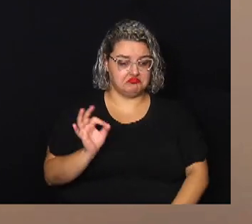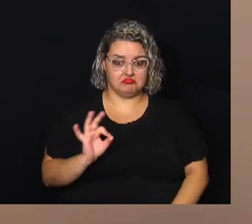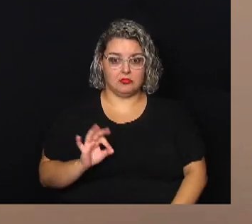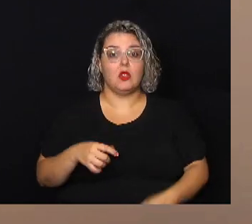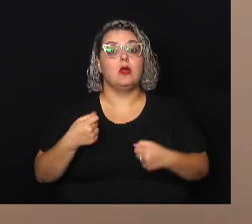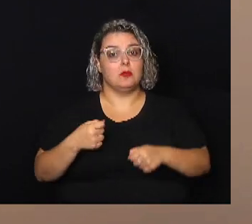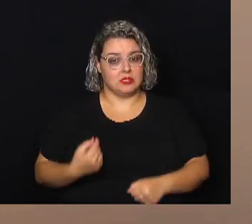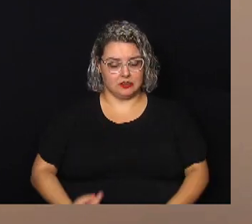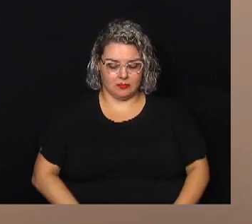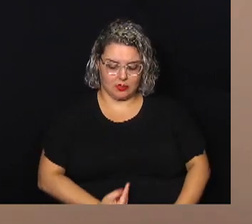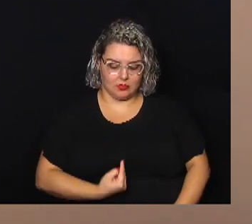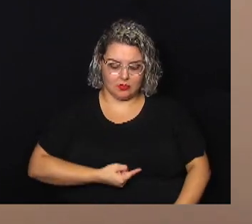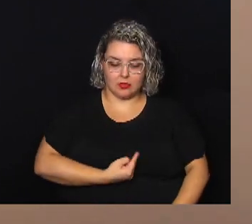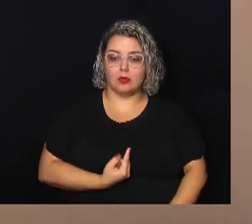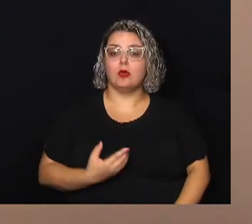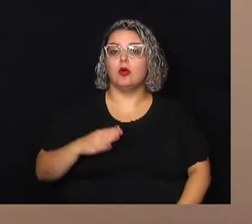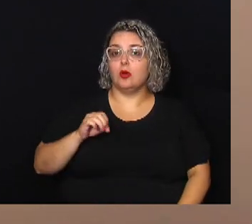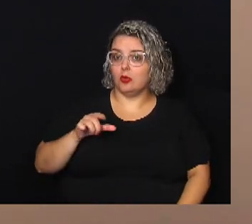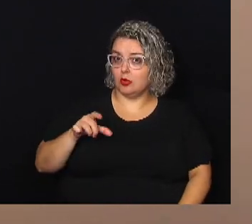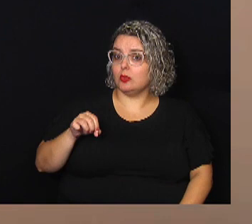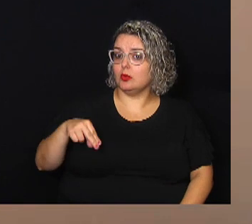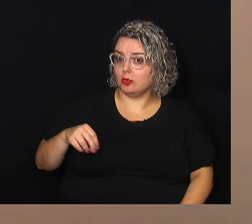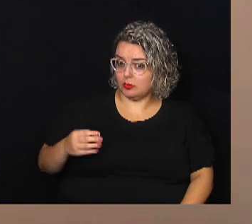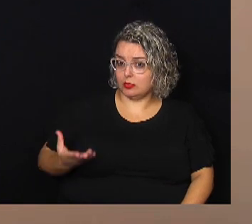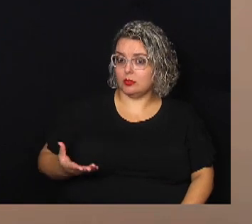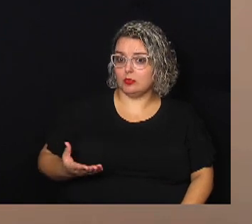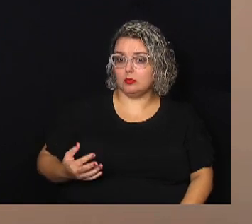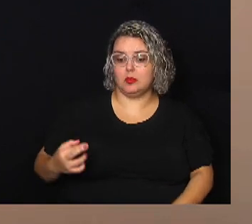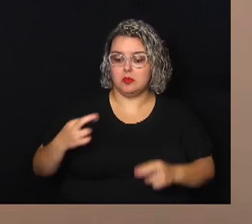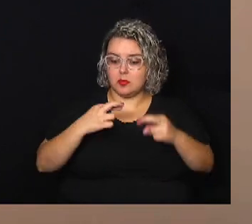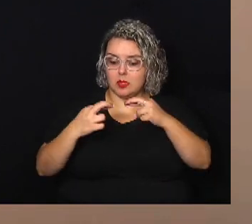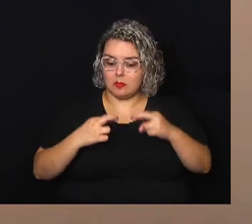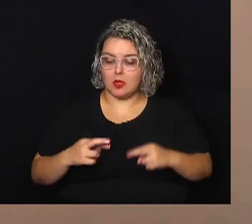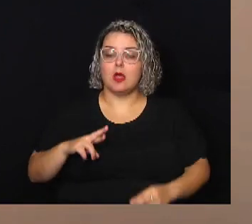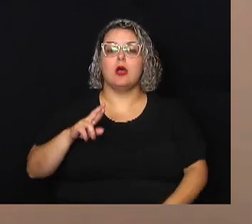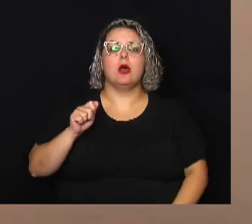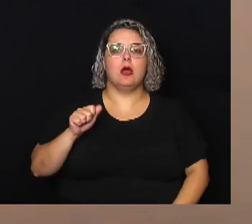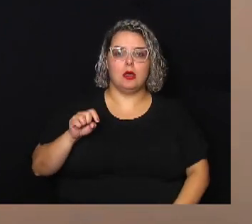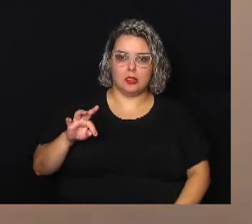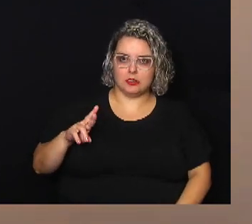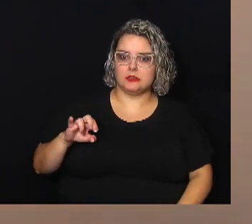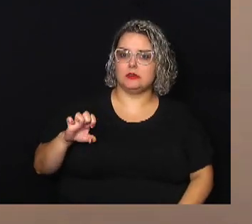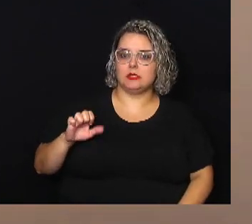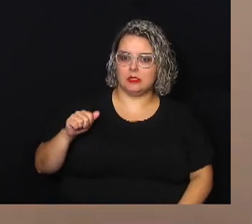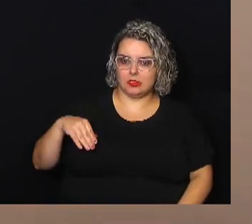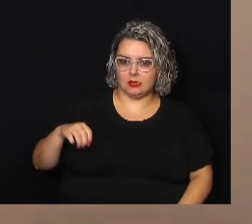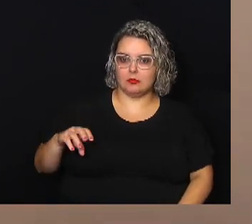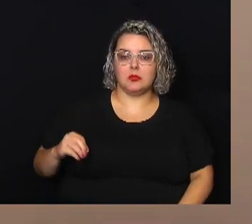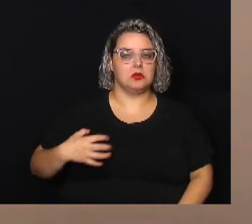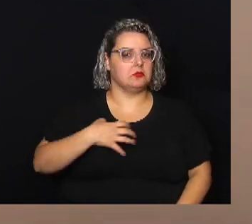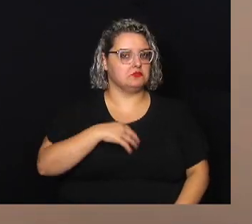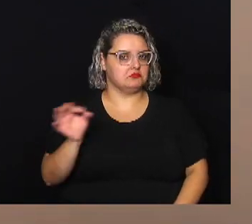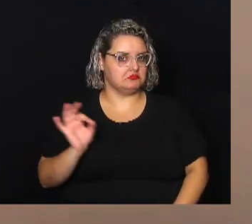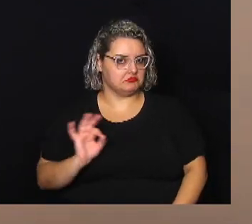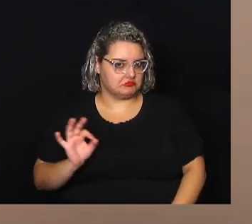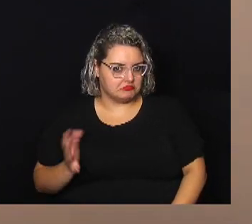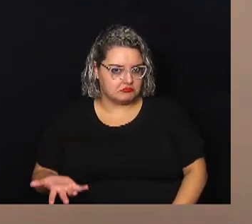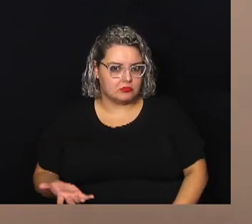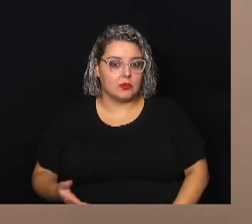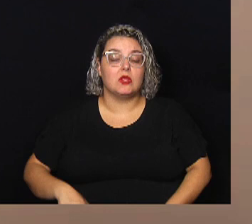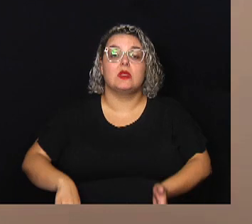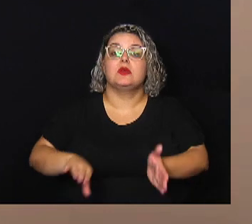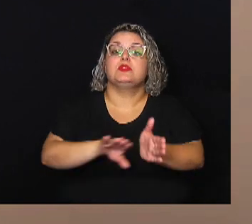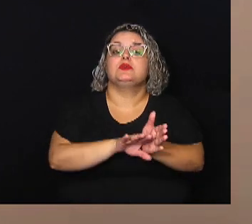coluna. Nós sabemos que os exames de rastreamento, mais uma vez, são para pacientes sem sintomas, que chegam para